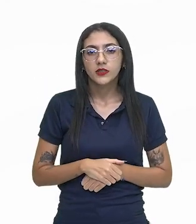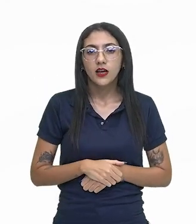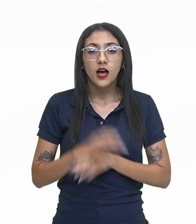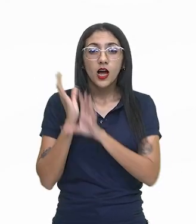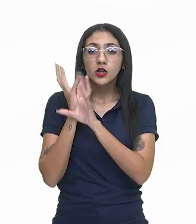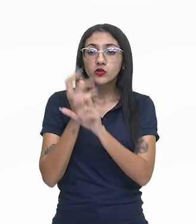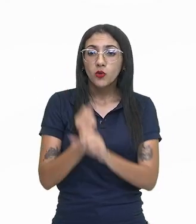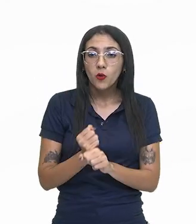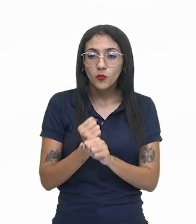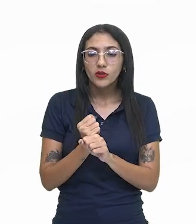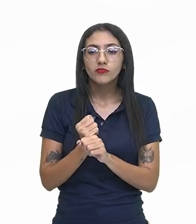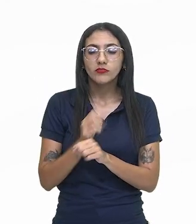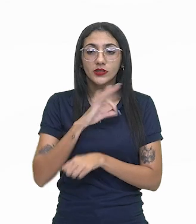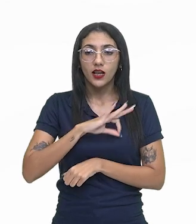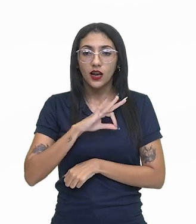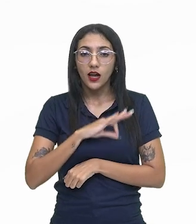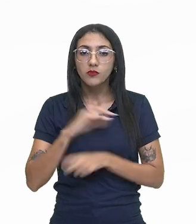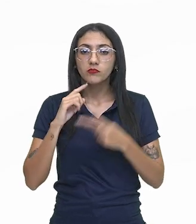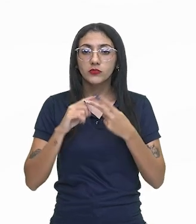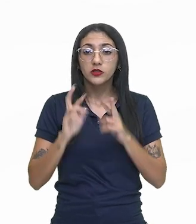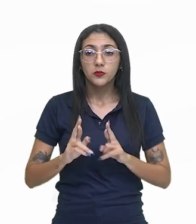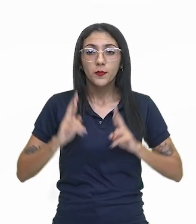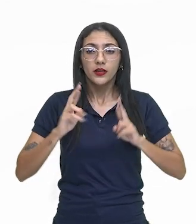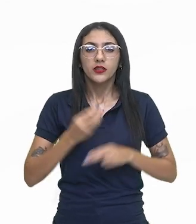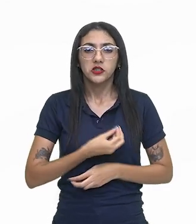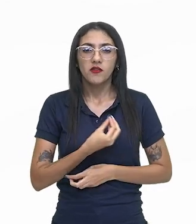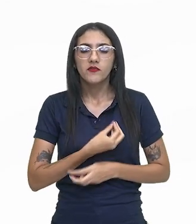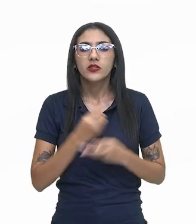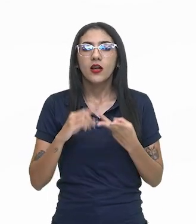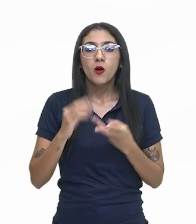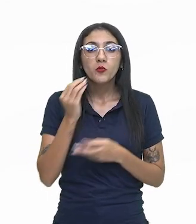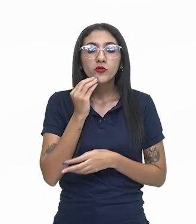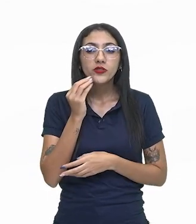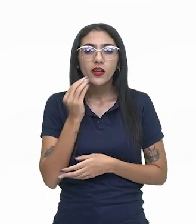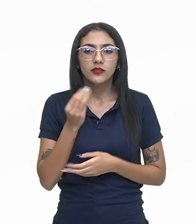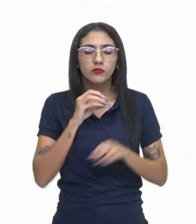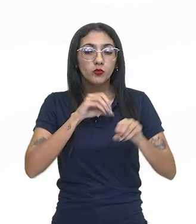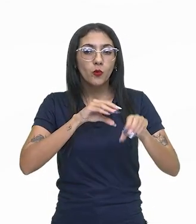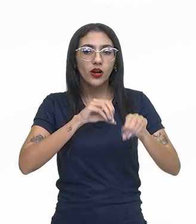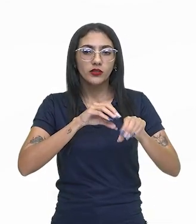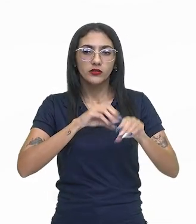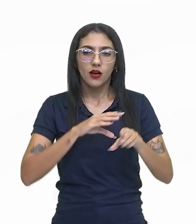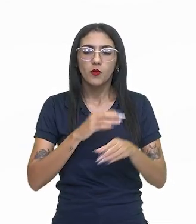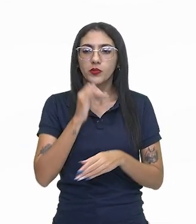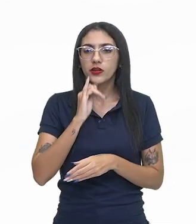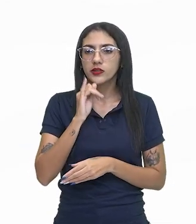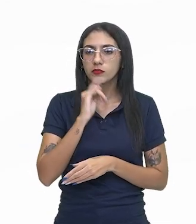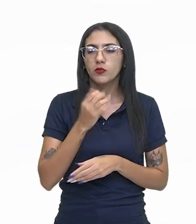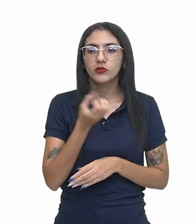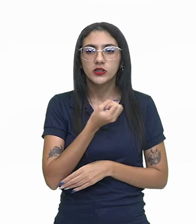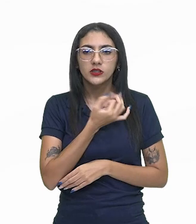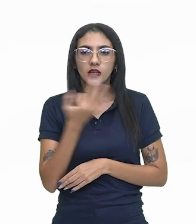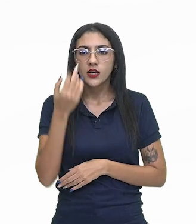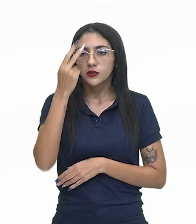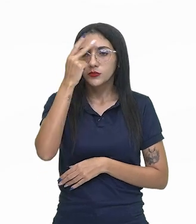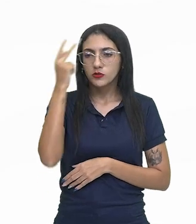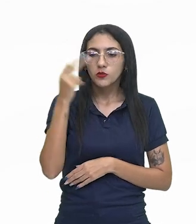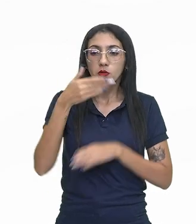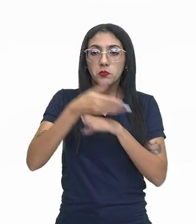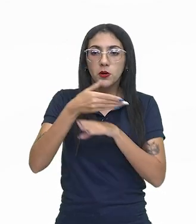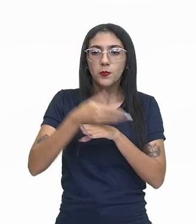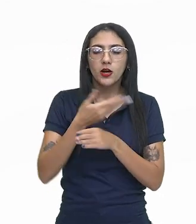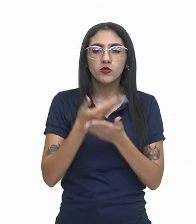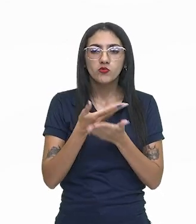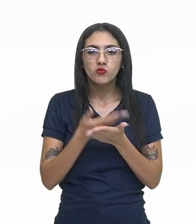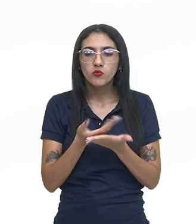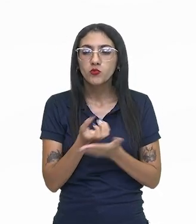bruta, da expectativa de vida, da acesso à educação, né, que vem ali pelas taxas de alfabetização, da escolaridade, do